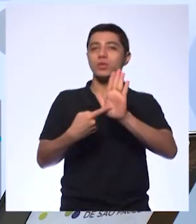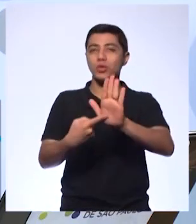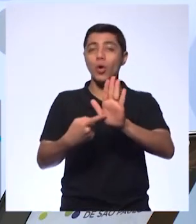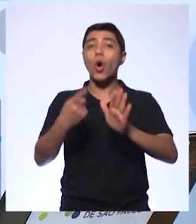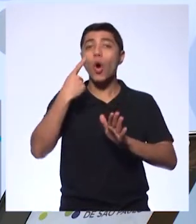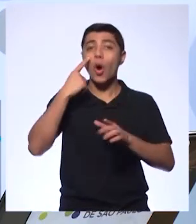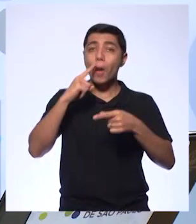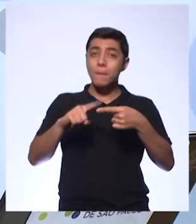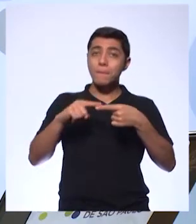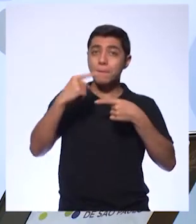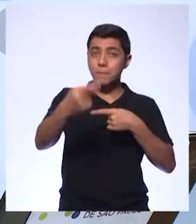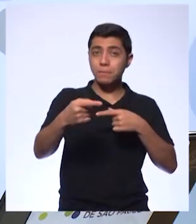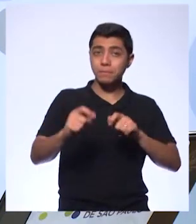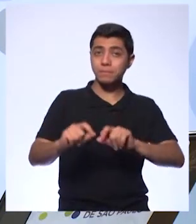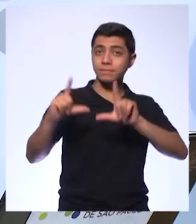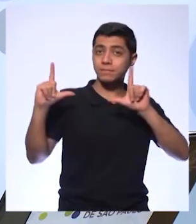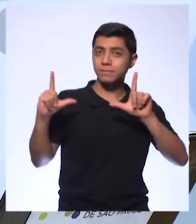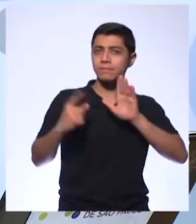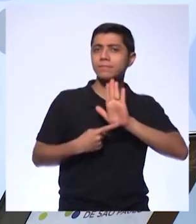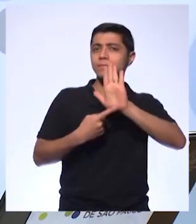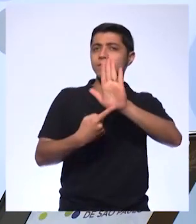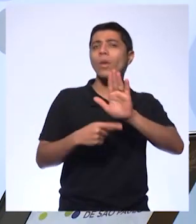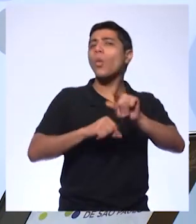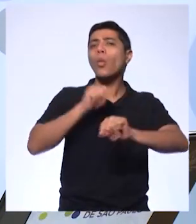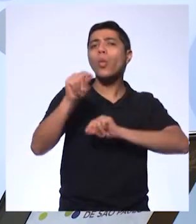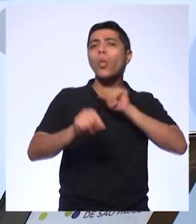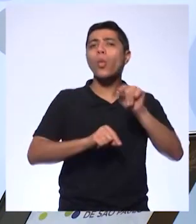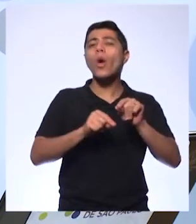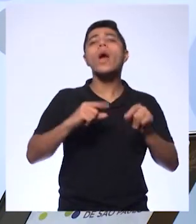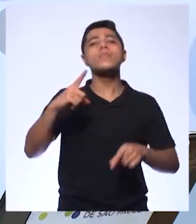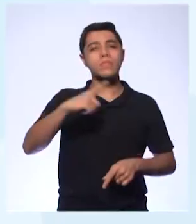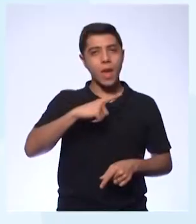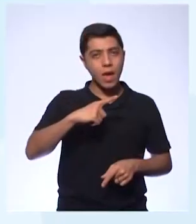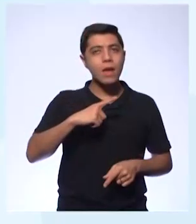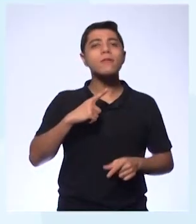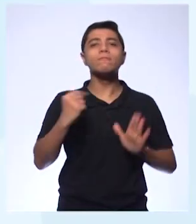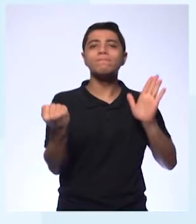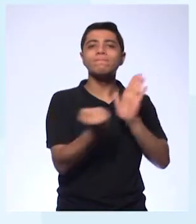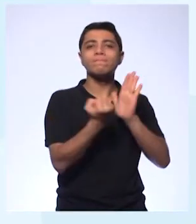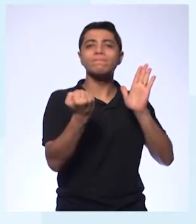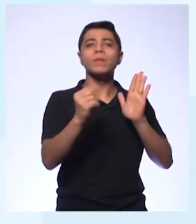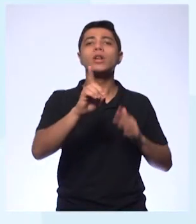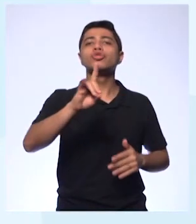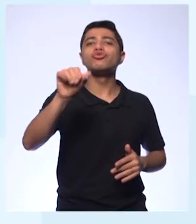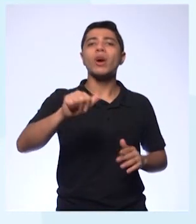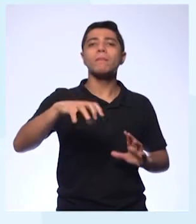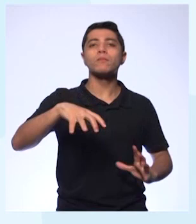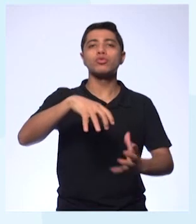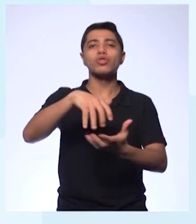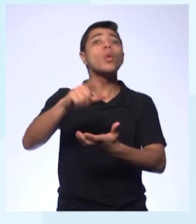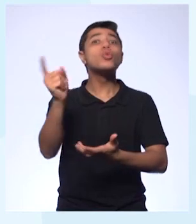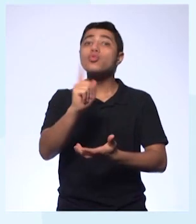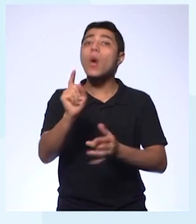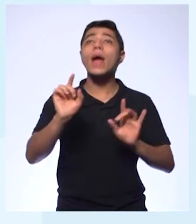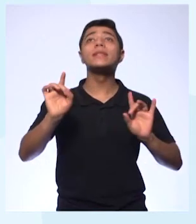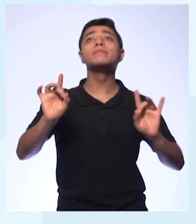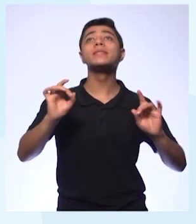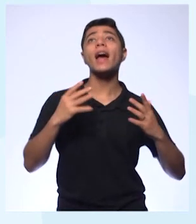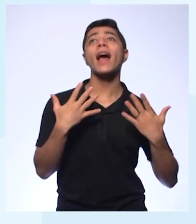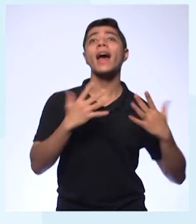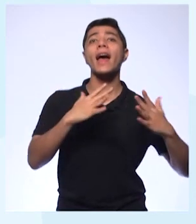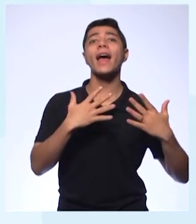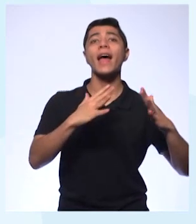na próxima tela, vocês vão observar aí que existe até um dia mundial, né, não para se comemorar, né, para se conscientizar, né, porque a gente